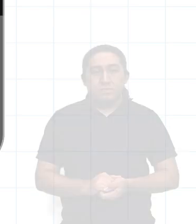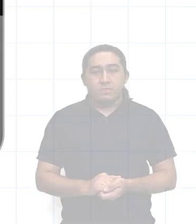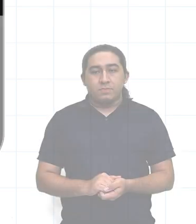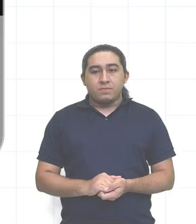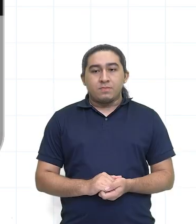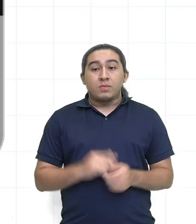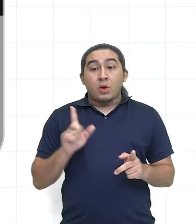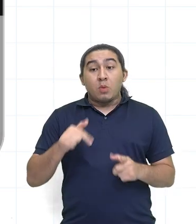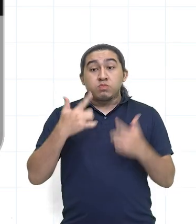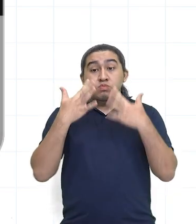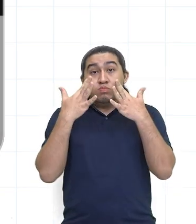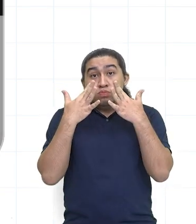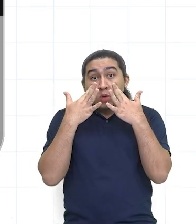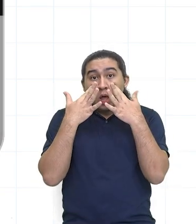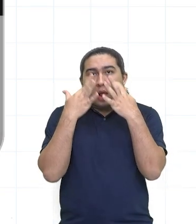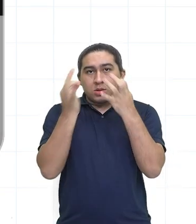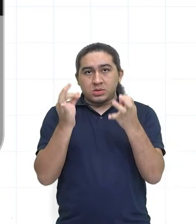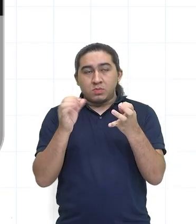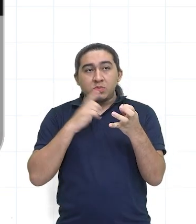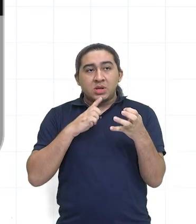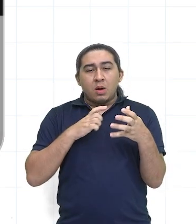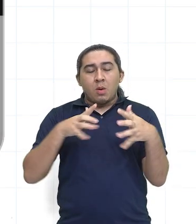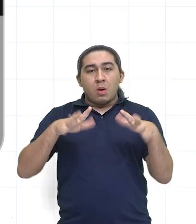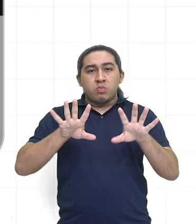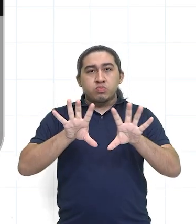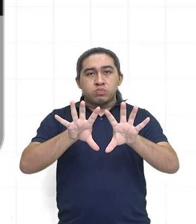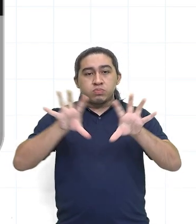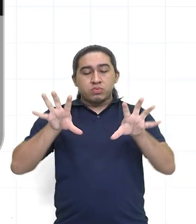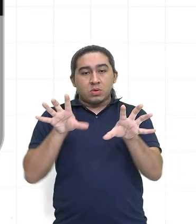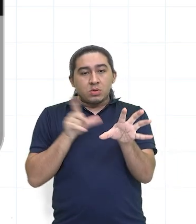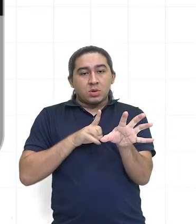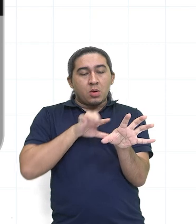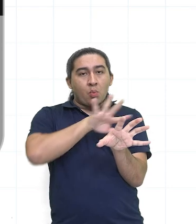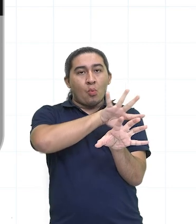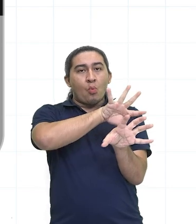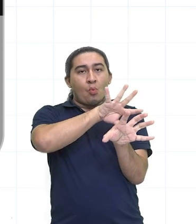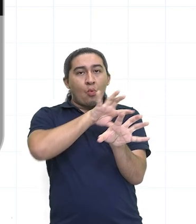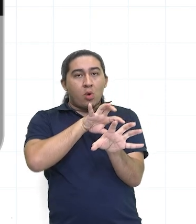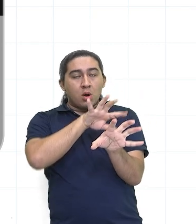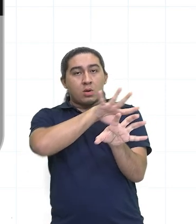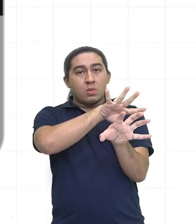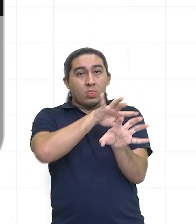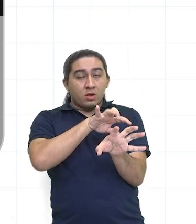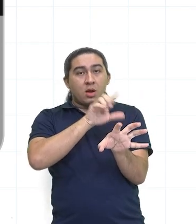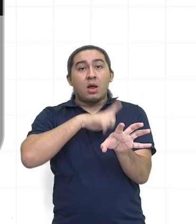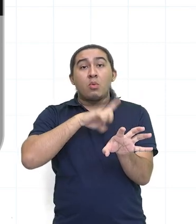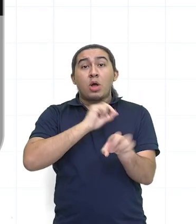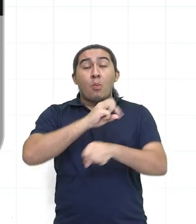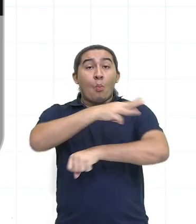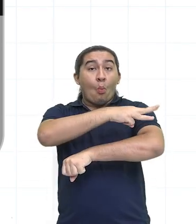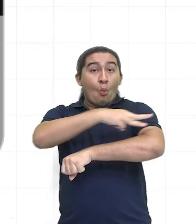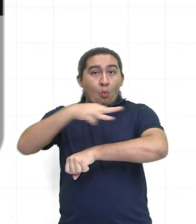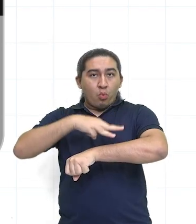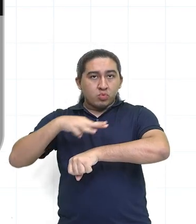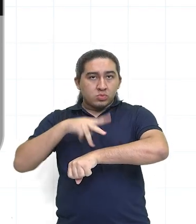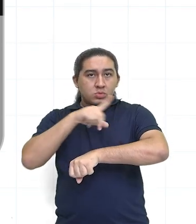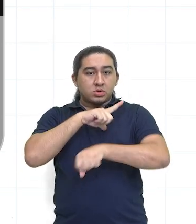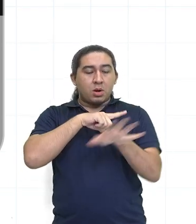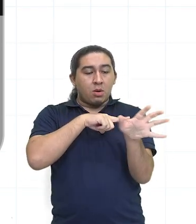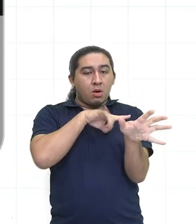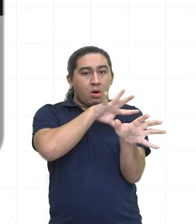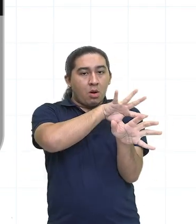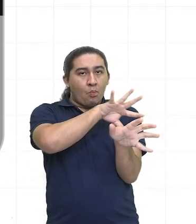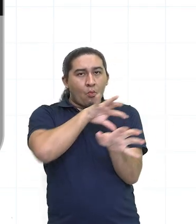quando o músculo contrai, ele contrai numa única direção. E é a direção dessas fibras. Então, olha só a